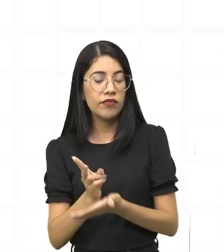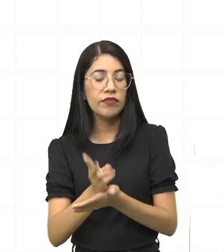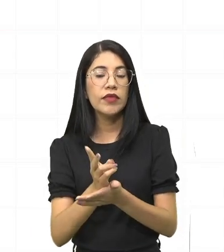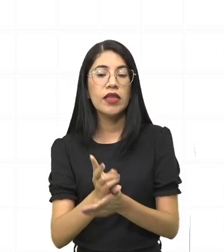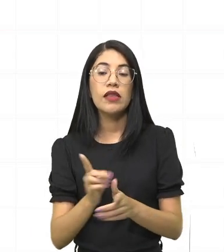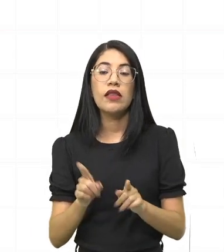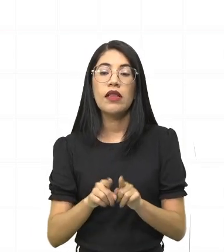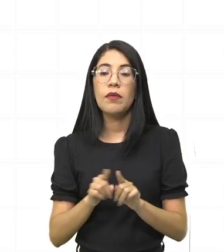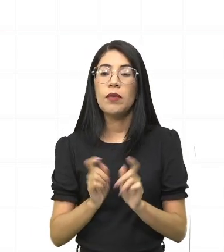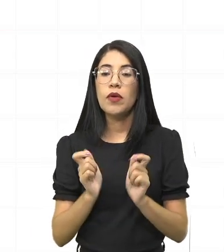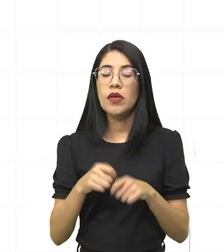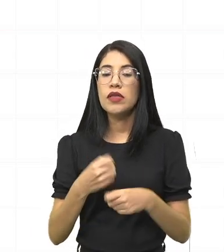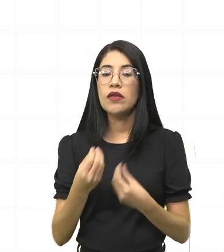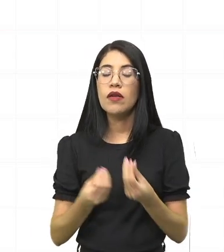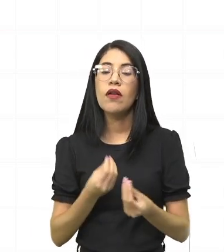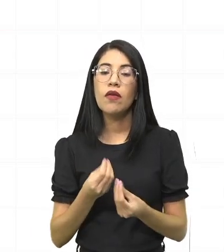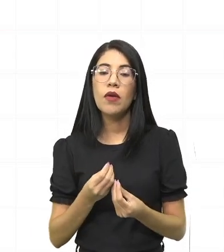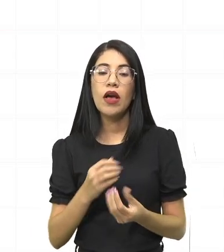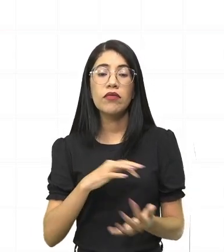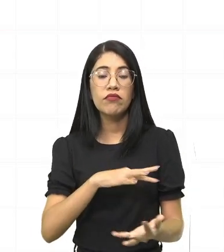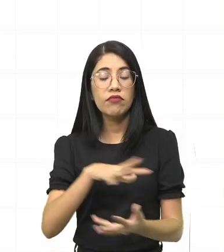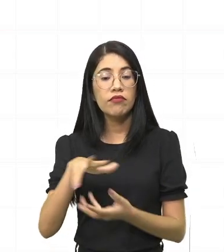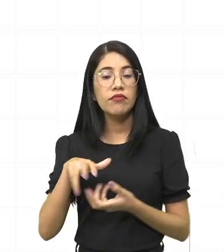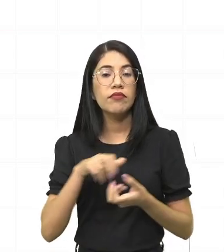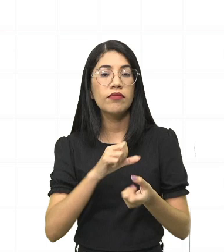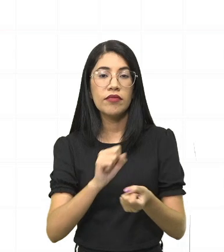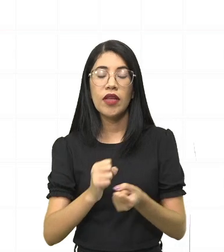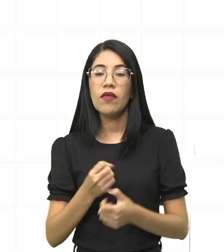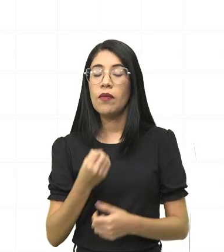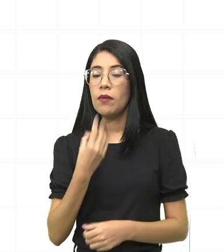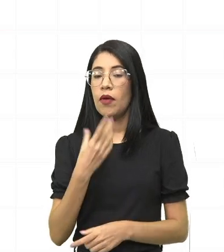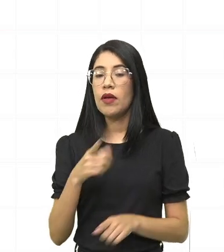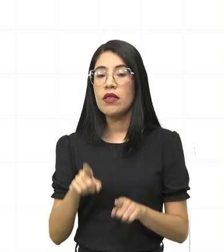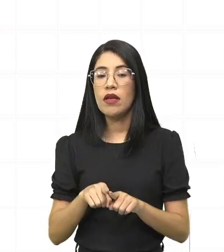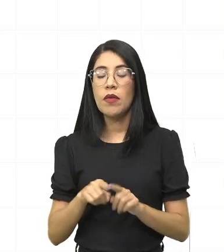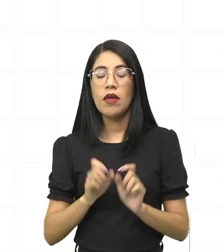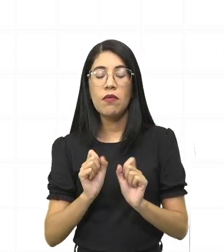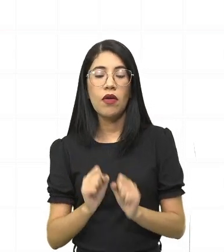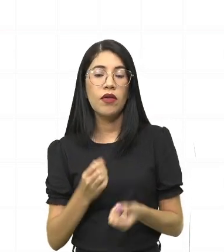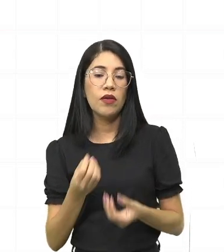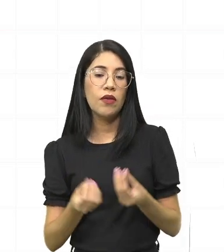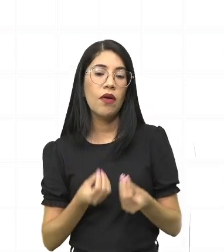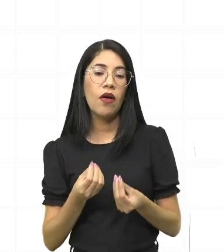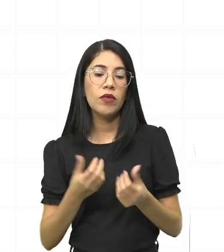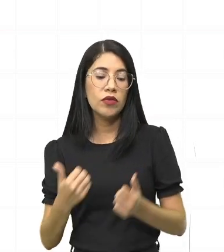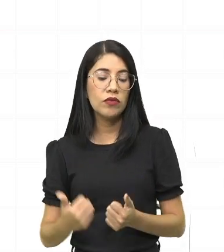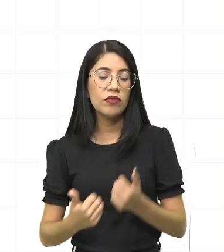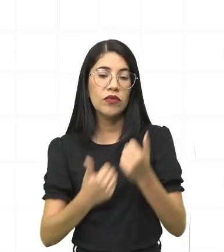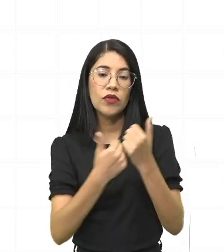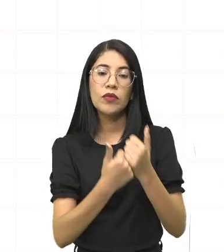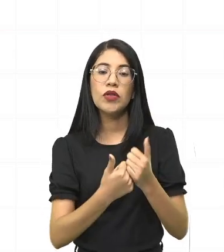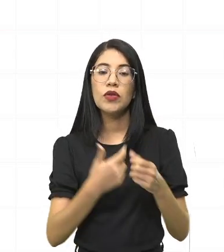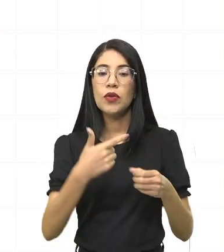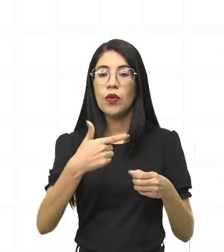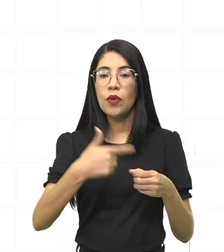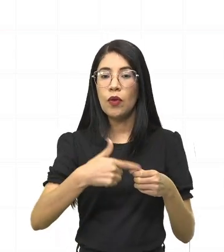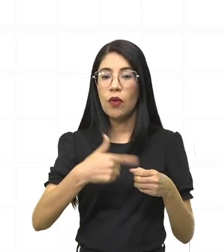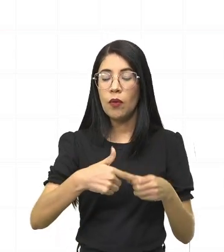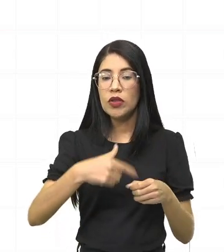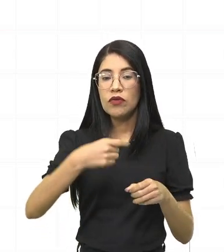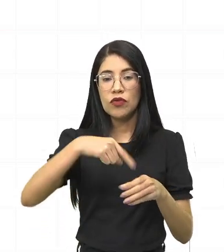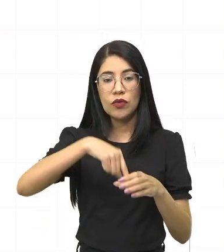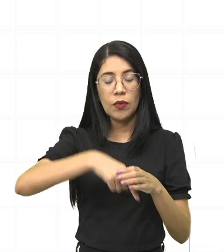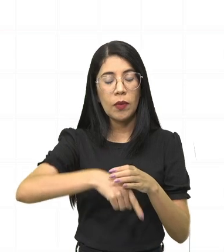que os torna uma alternativa sustentável, né? Porque eles podem aí substituir os combustíveis